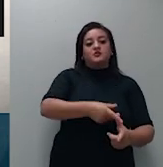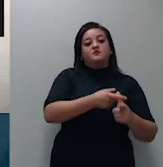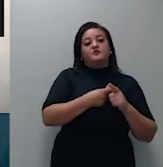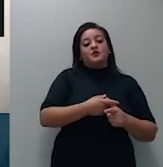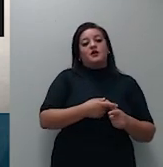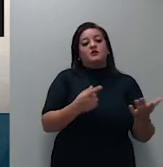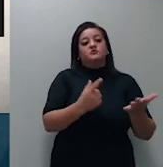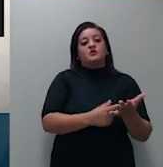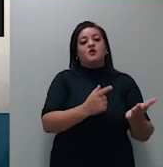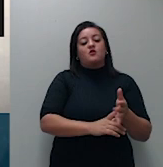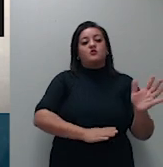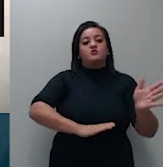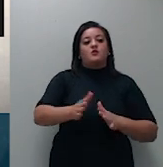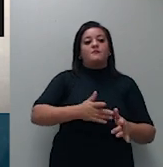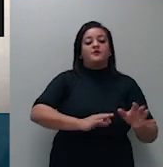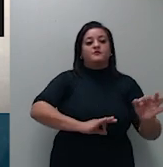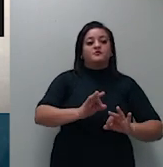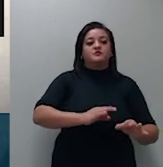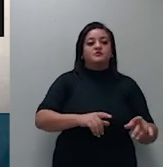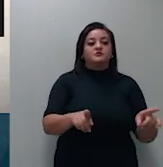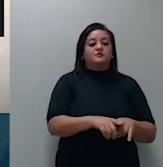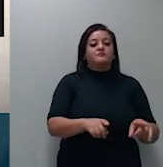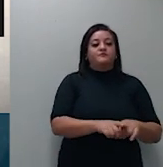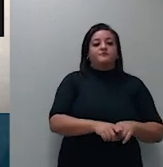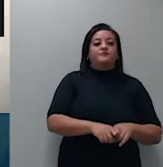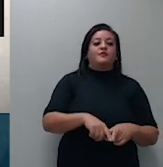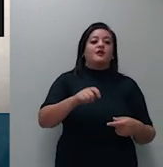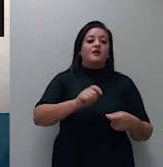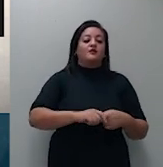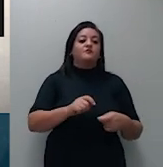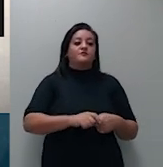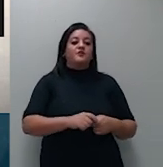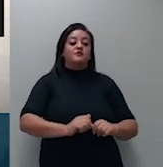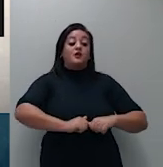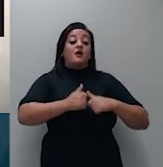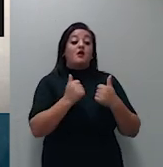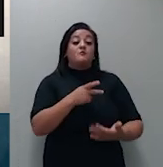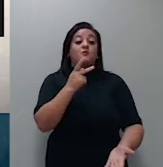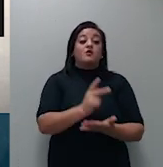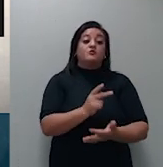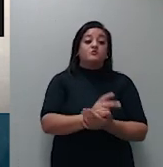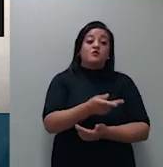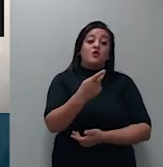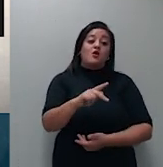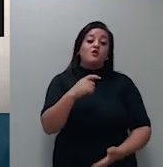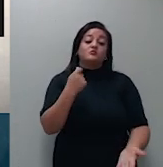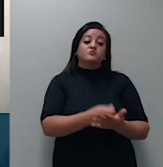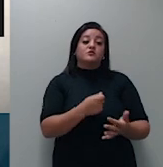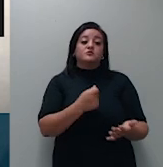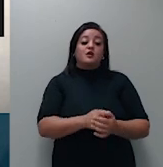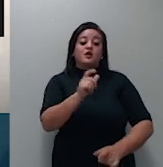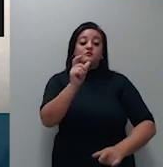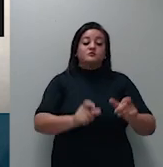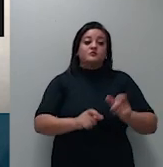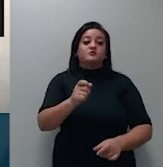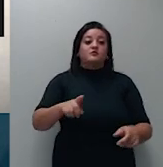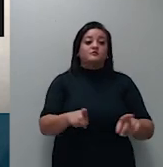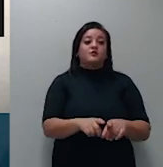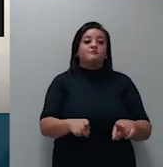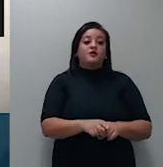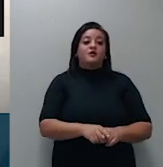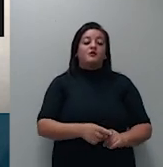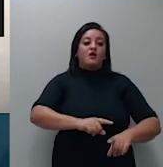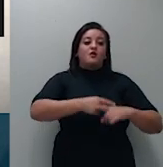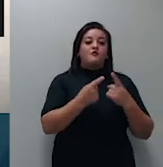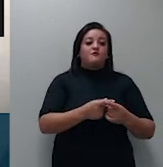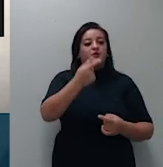credores que não atenderam ao prazo para habilitação submetidos a recuperação prossigam com suas execuções individuais